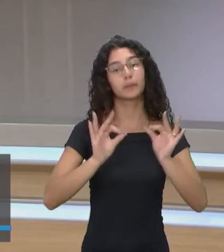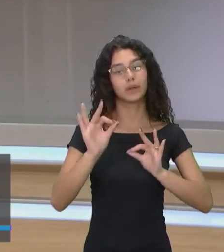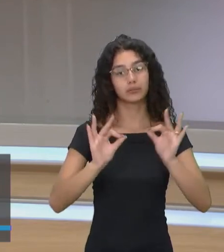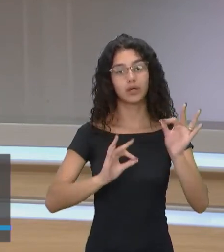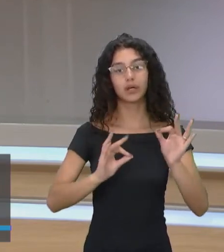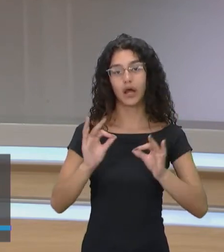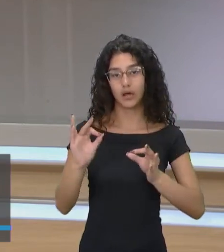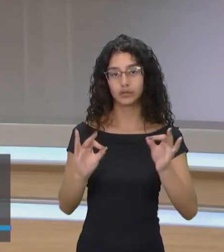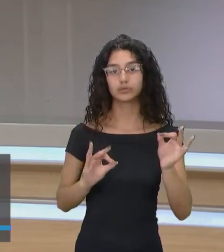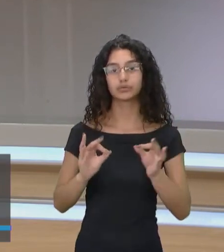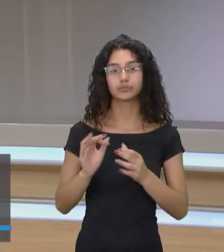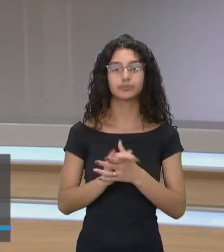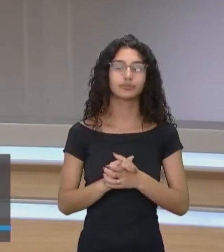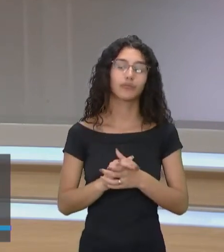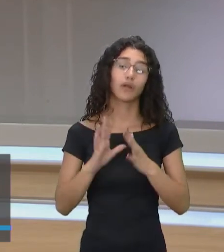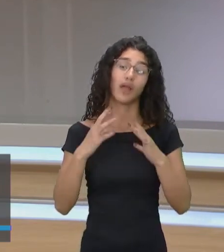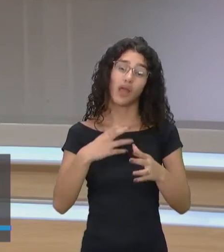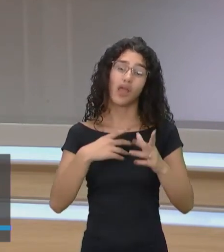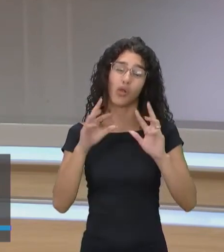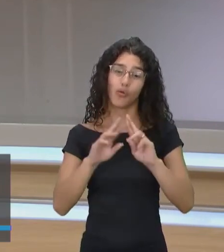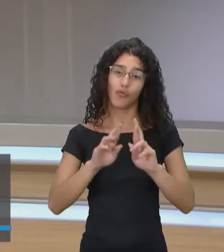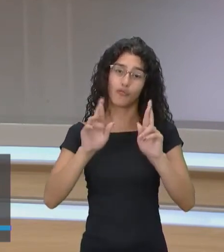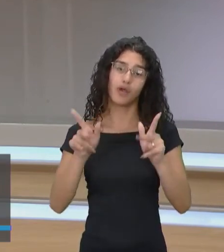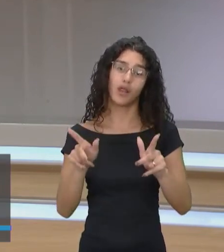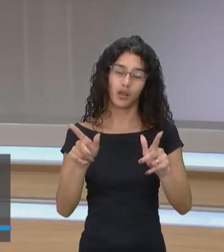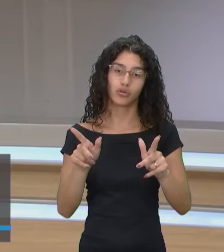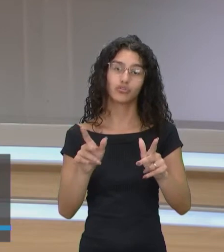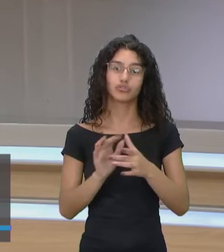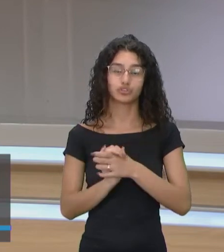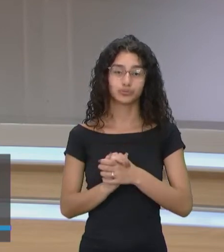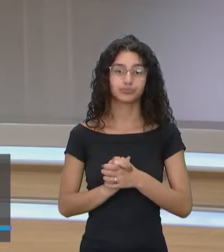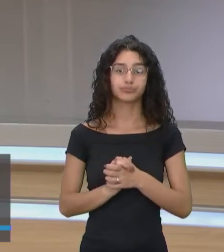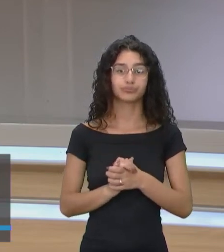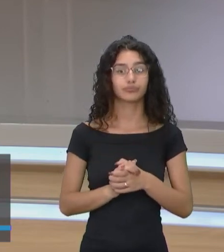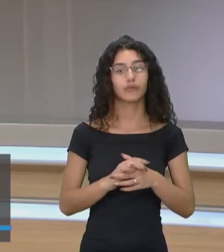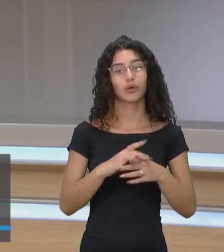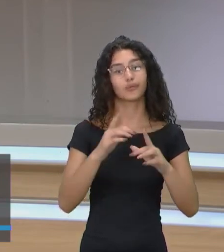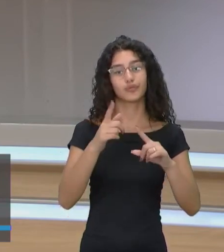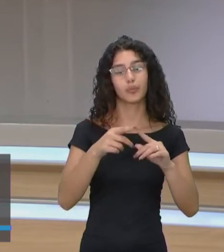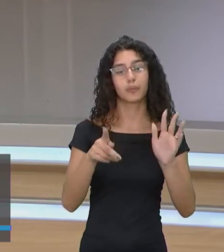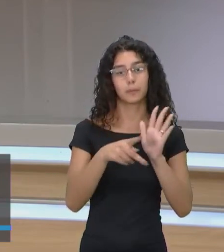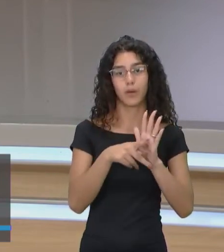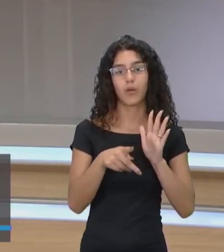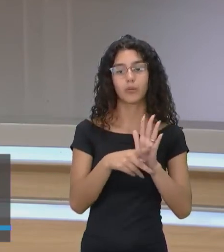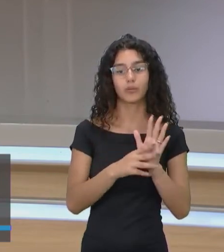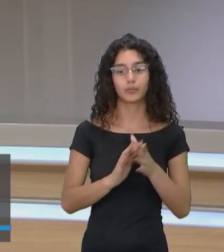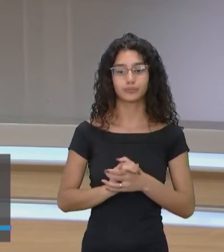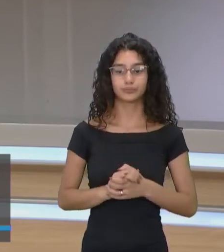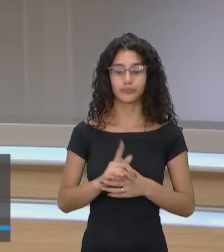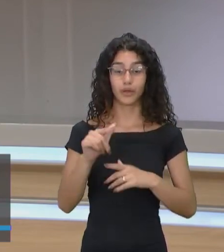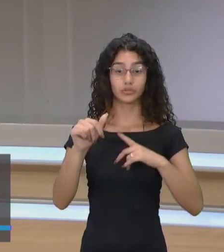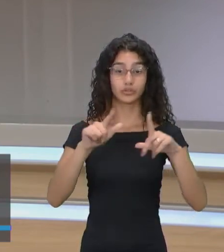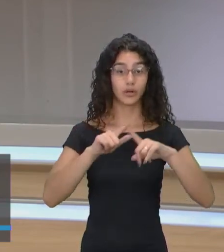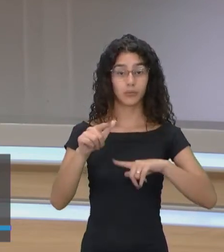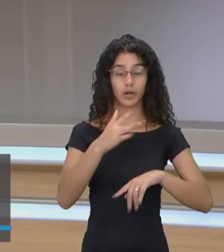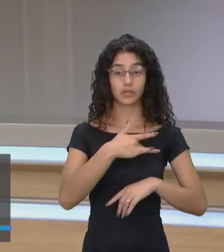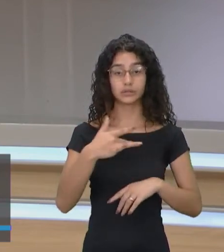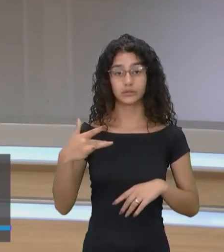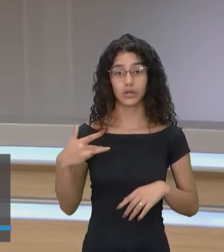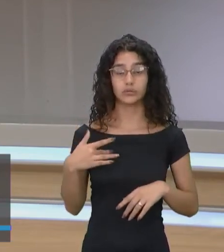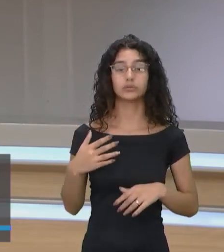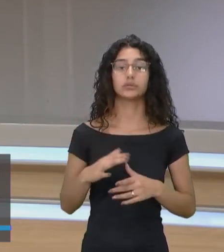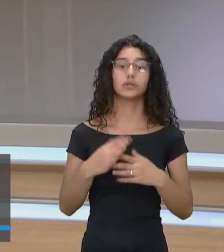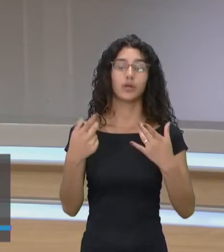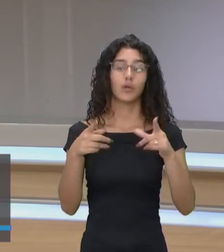uma outra linguagem que a gente tem para esses tipos de resíduos, que são resíduos de serviços da saúde. Então, é por